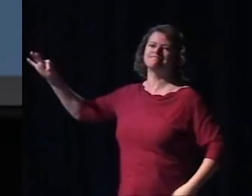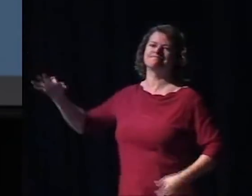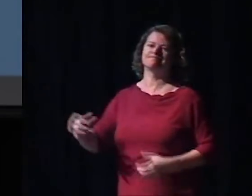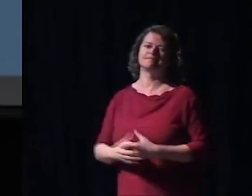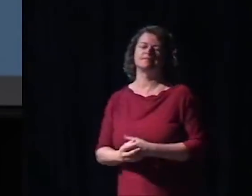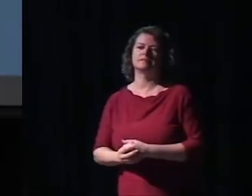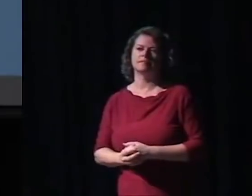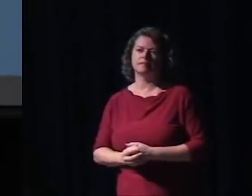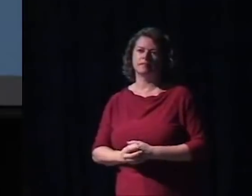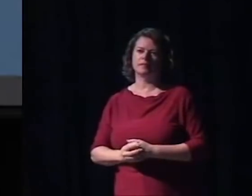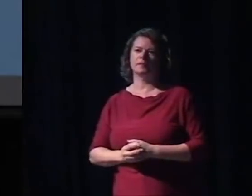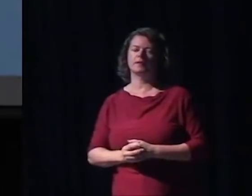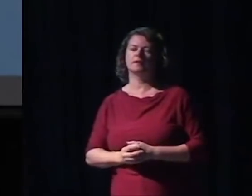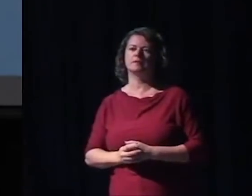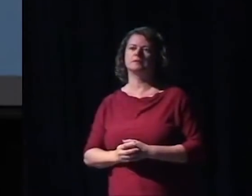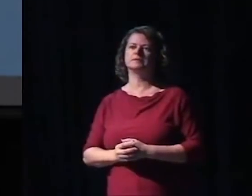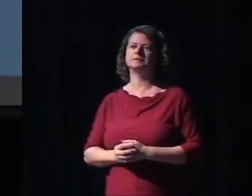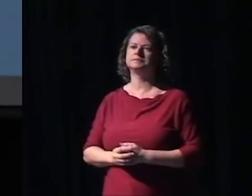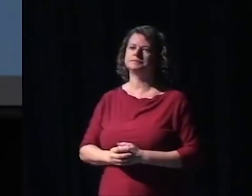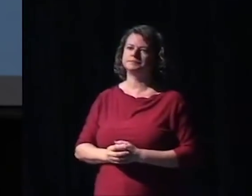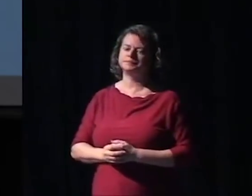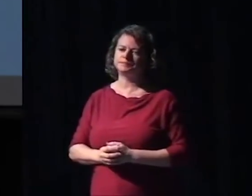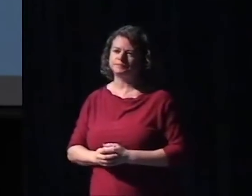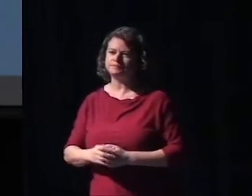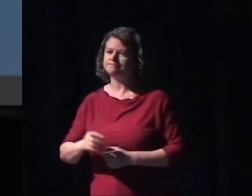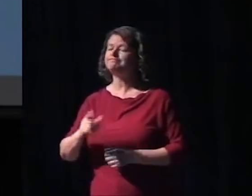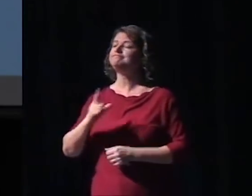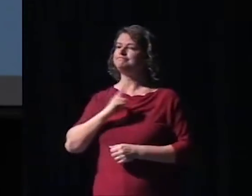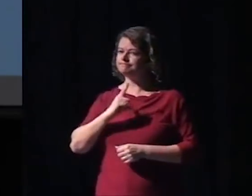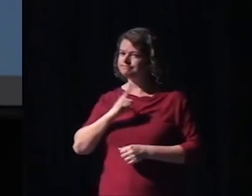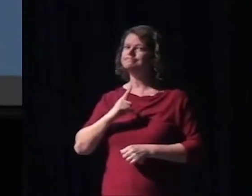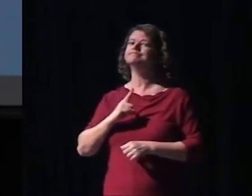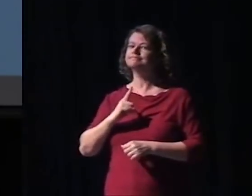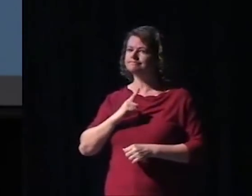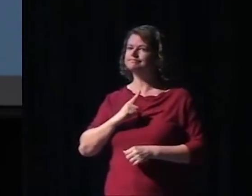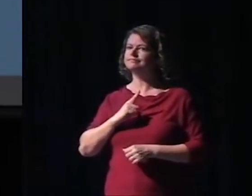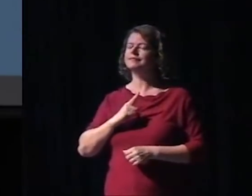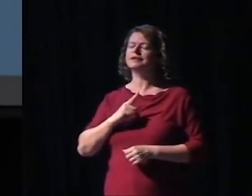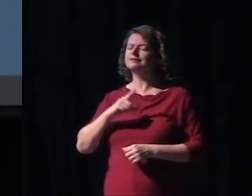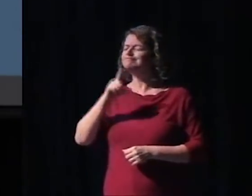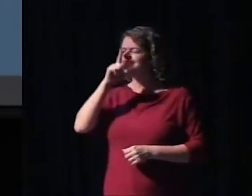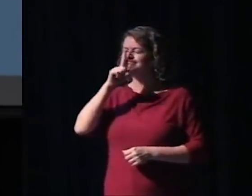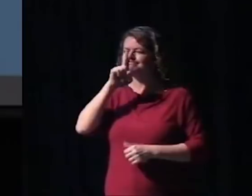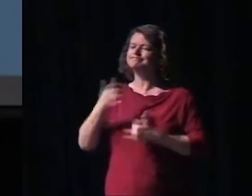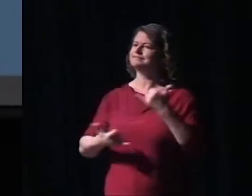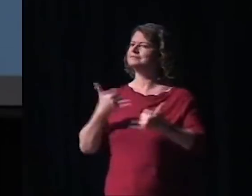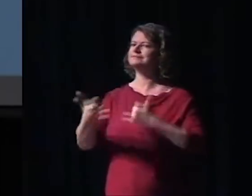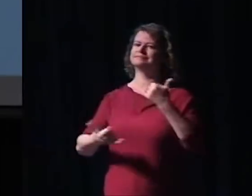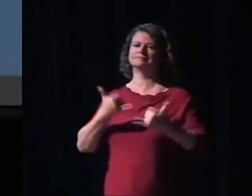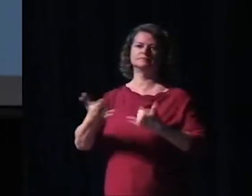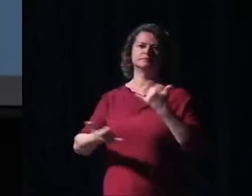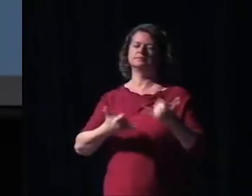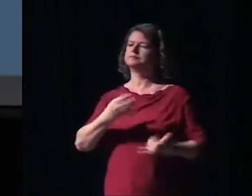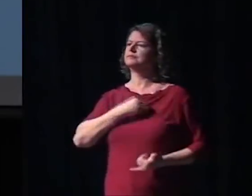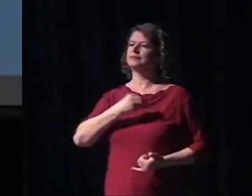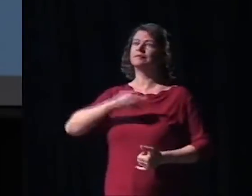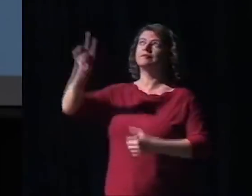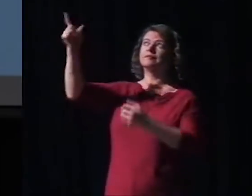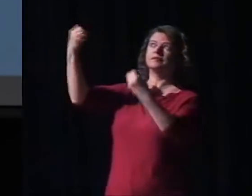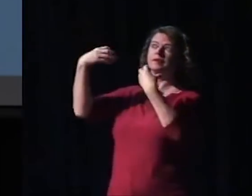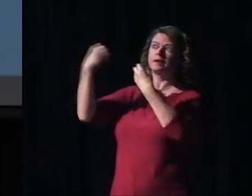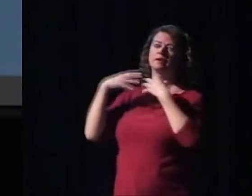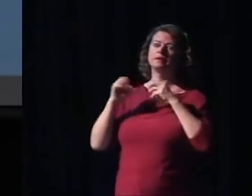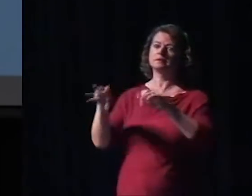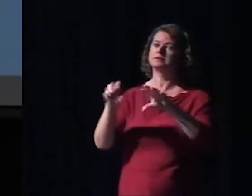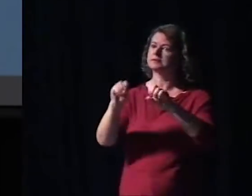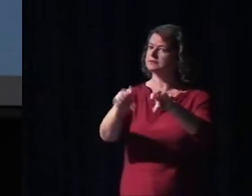tomar, para Deus nos dirigir. Aqui Deus está me ensinando você também, que não dá para